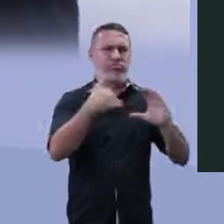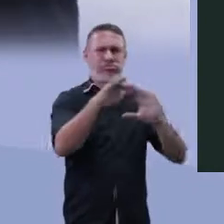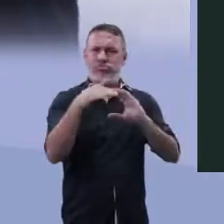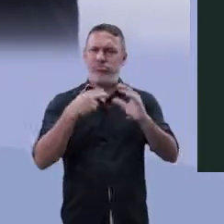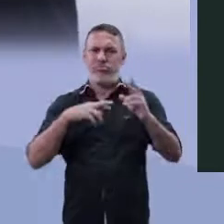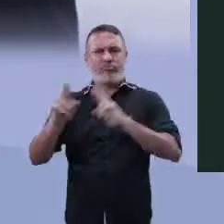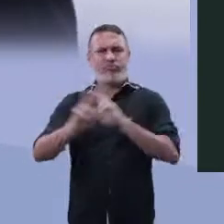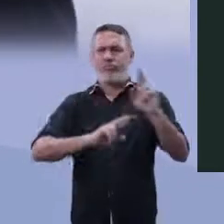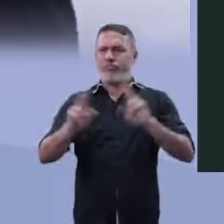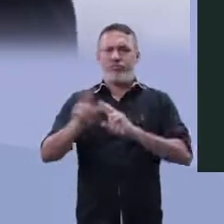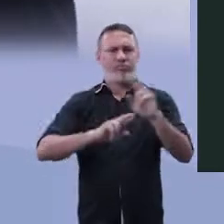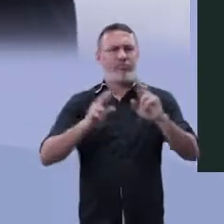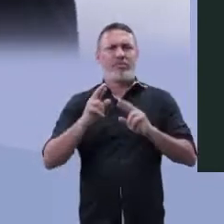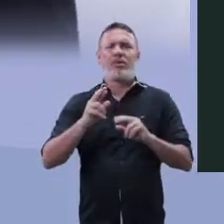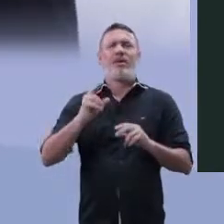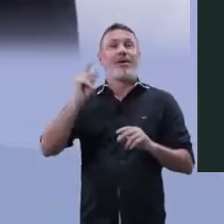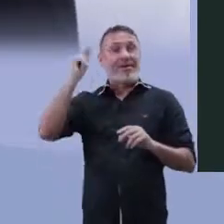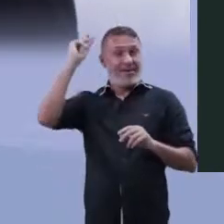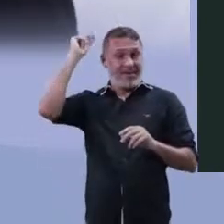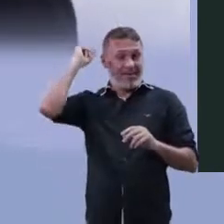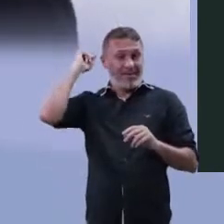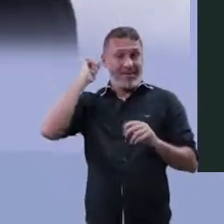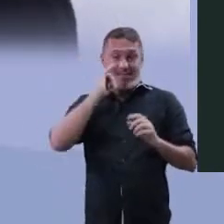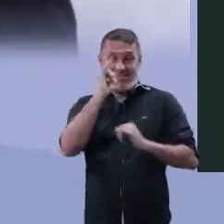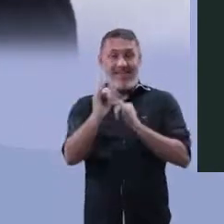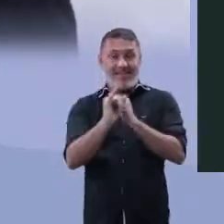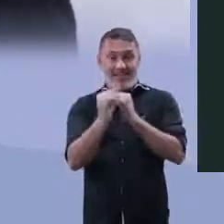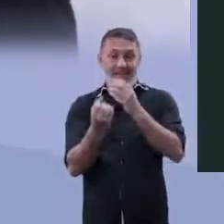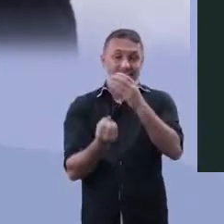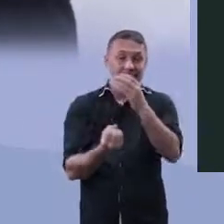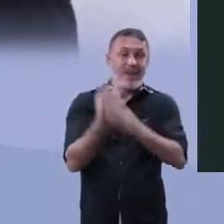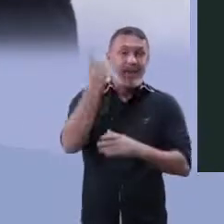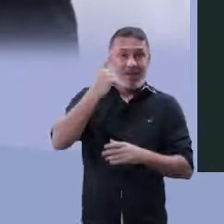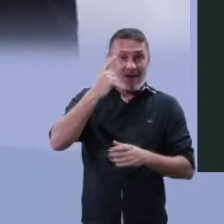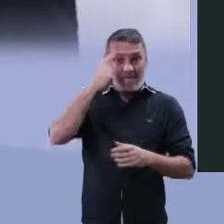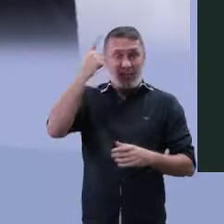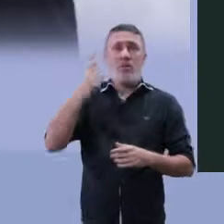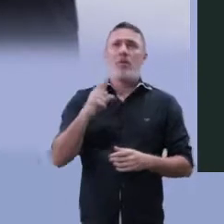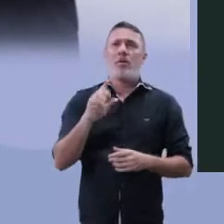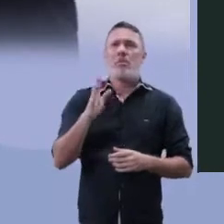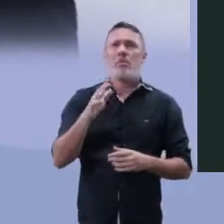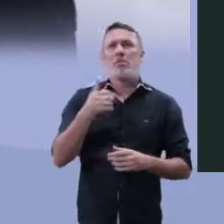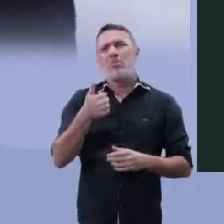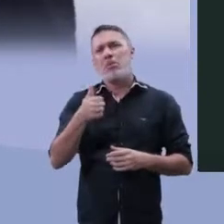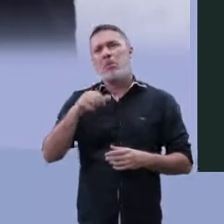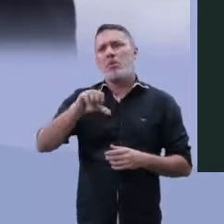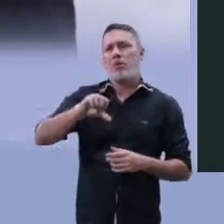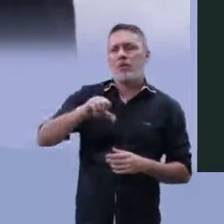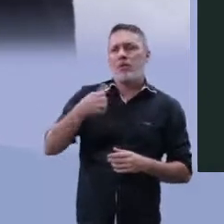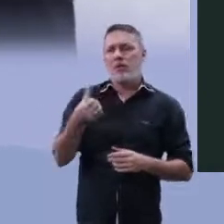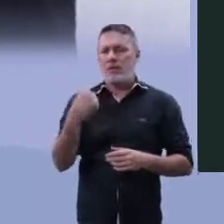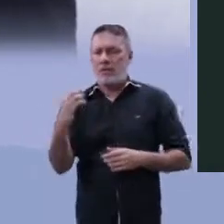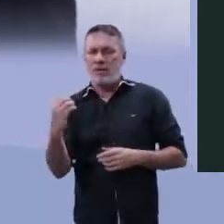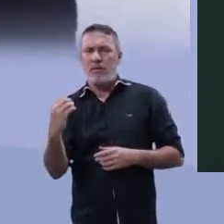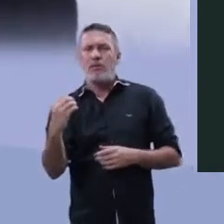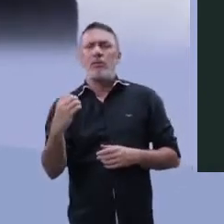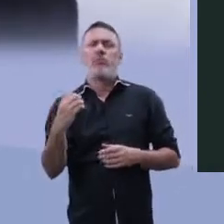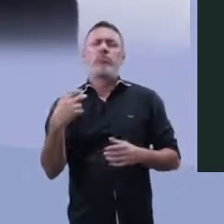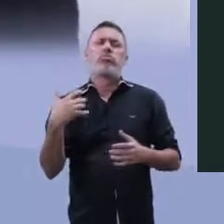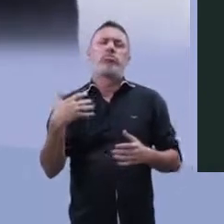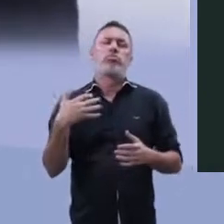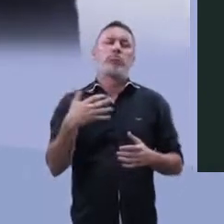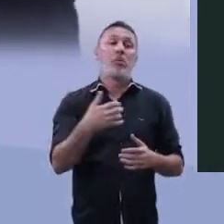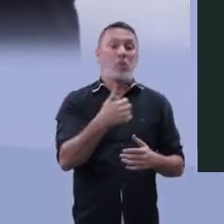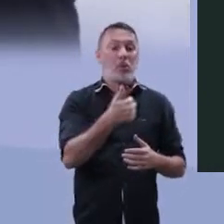comunicação rápida entre computadores. Tá? Então, tanto é que a internet tem lá a sua criação, sua invenção lá no final dos anos